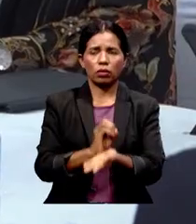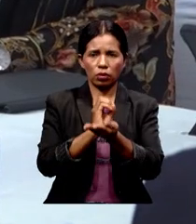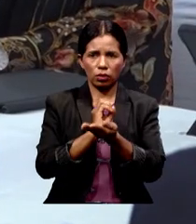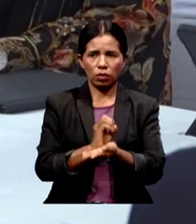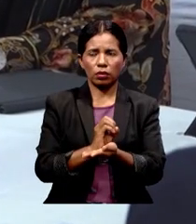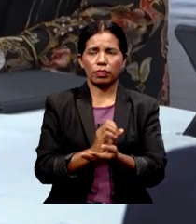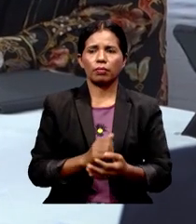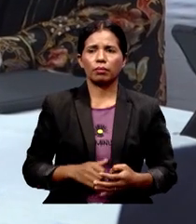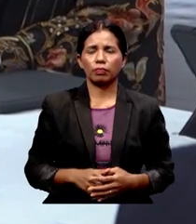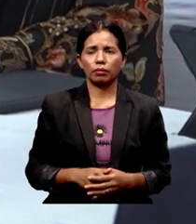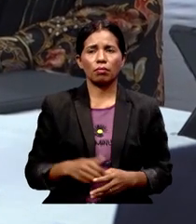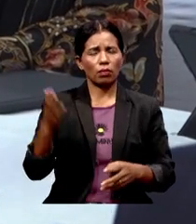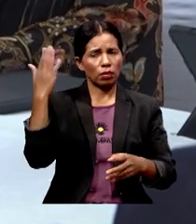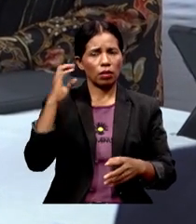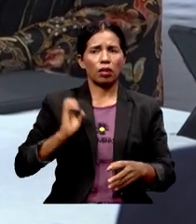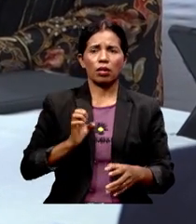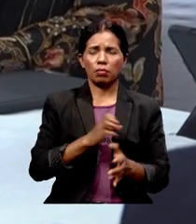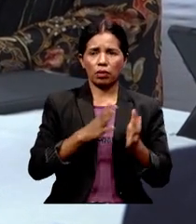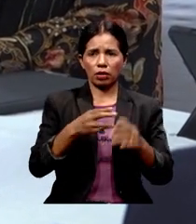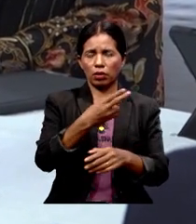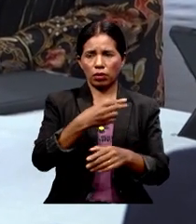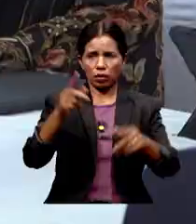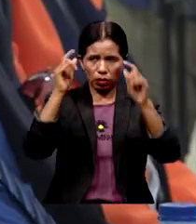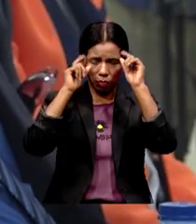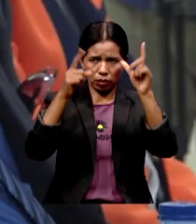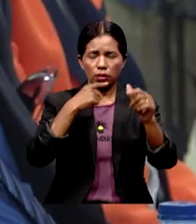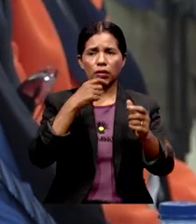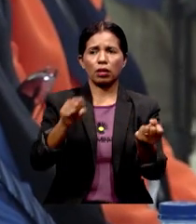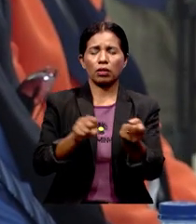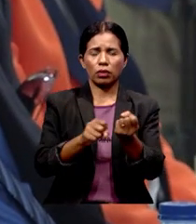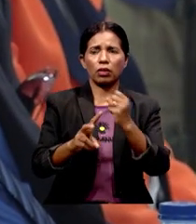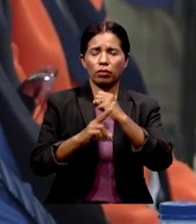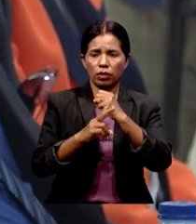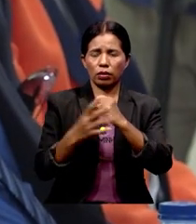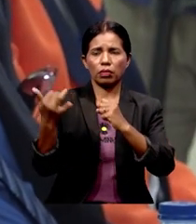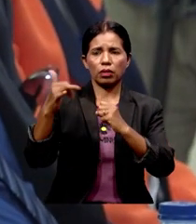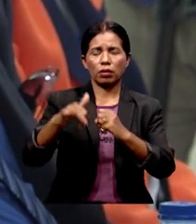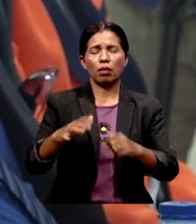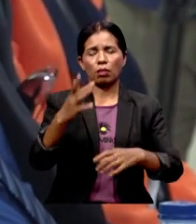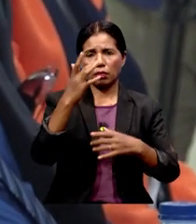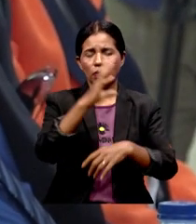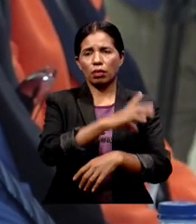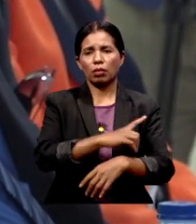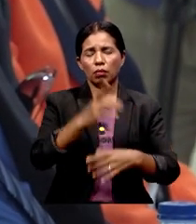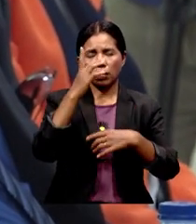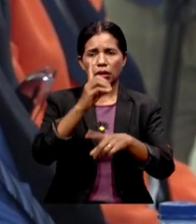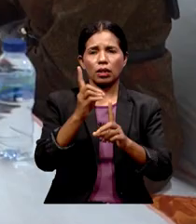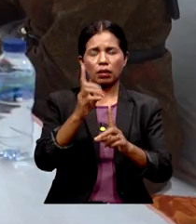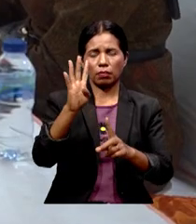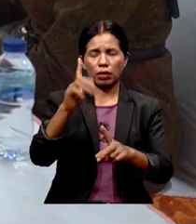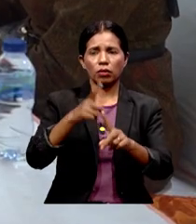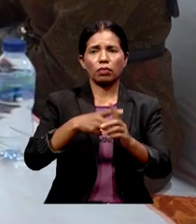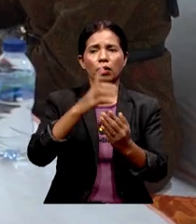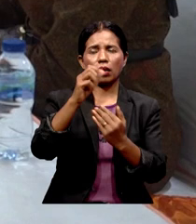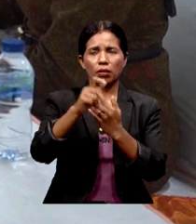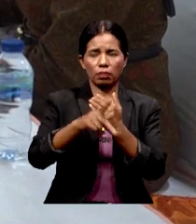Ekusi Ambeno. Antes, o embaixador Indonésia Timor-Leste nos apoia vítima Sira Nebe sofre inundação e a Lorong Hat, Fulan Abril, Tina